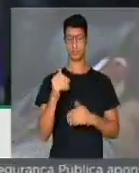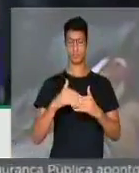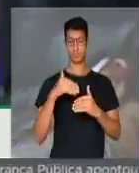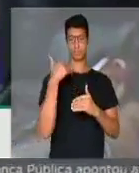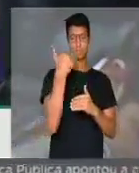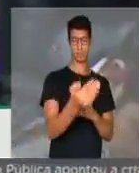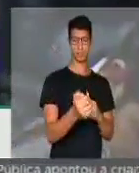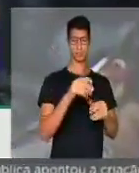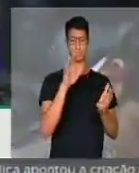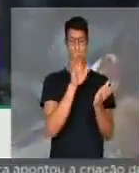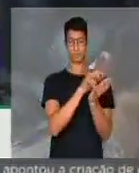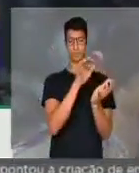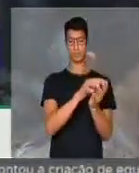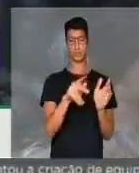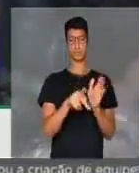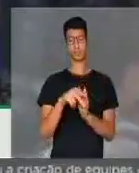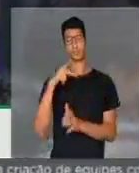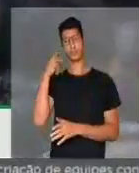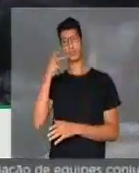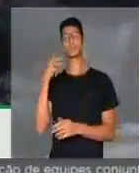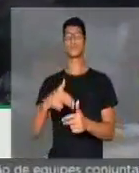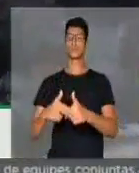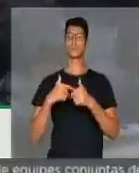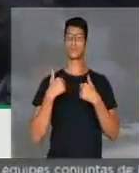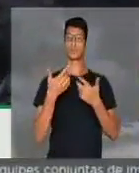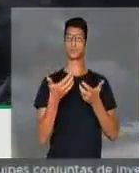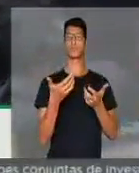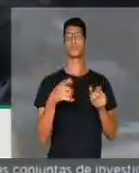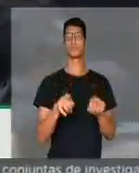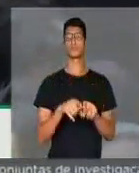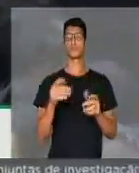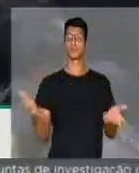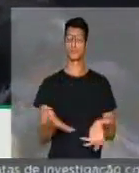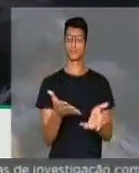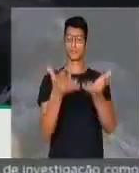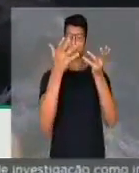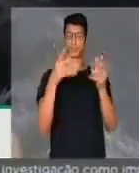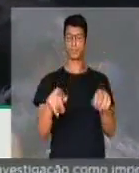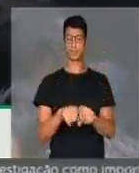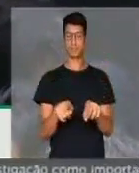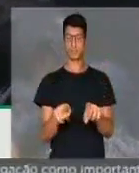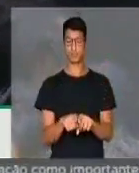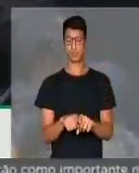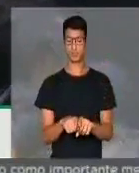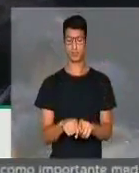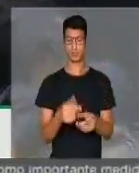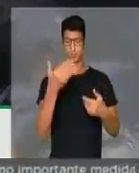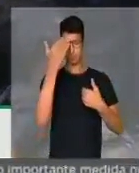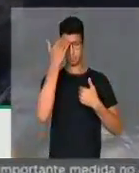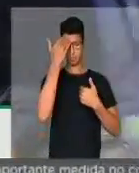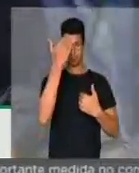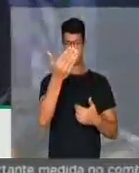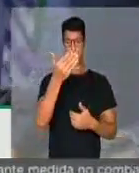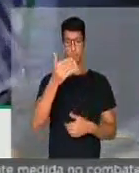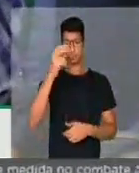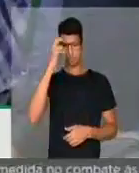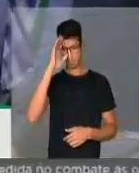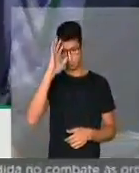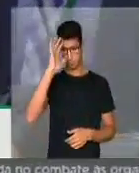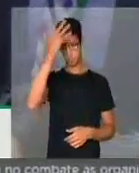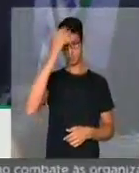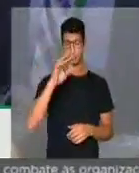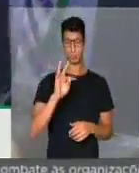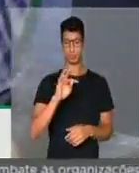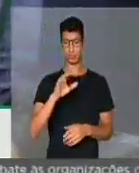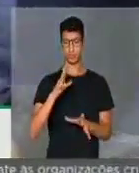do estado de Pernambuco com a Paraíba. Portanto, eu quero saudar, enaltecer e agradecer a sábia decisão